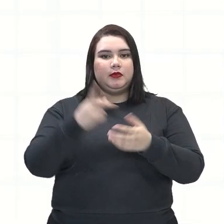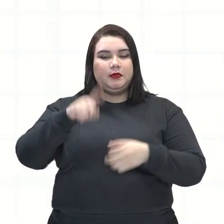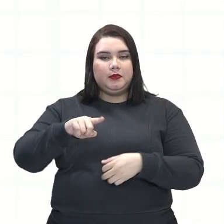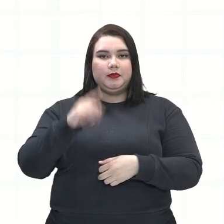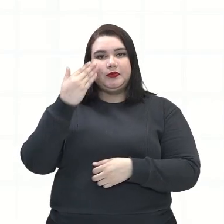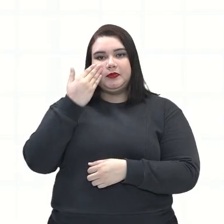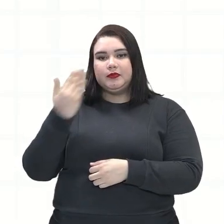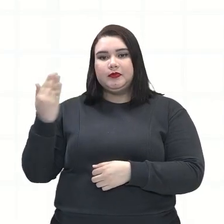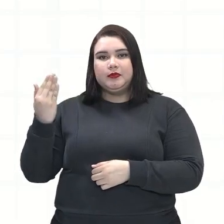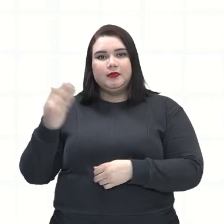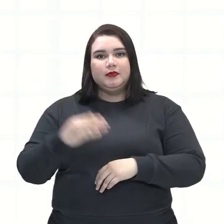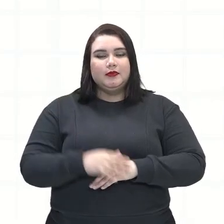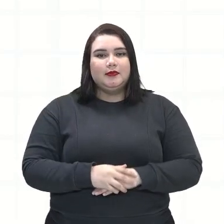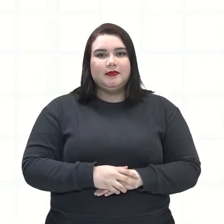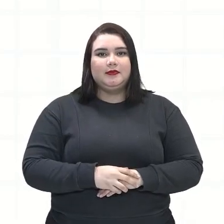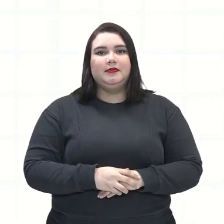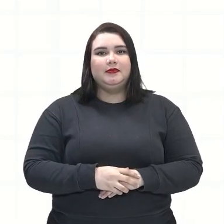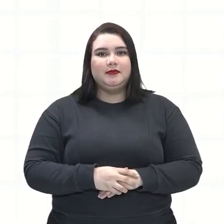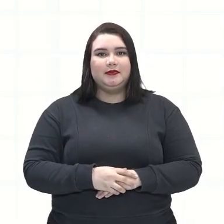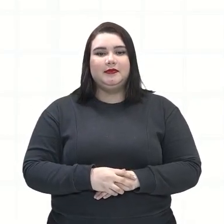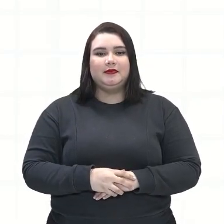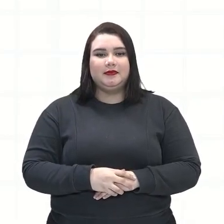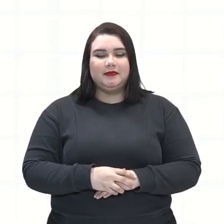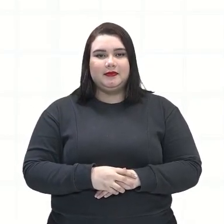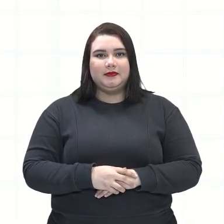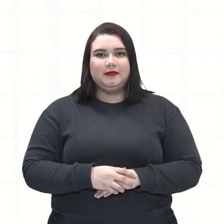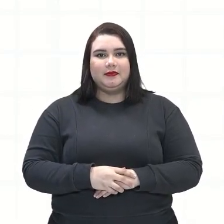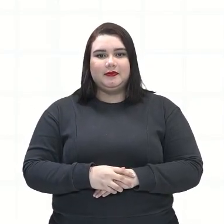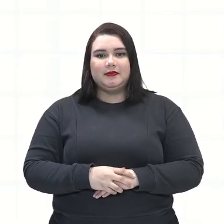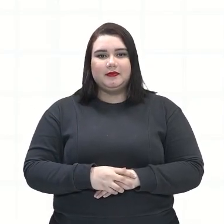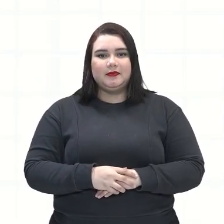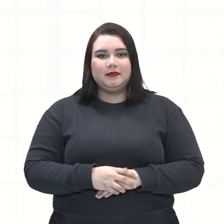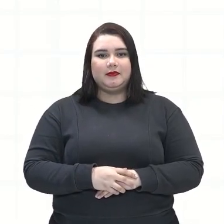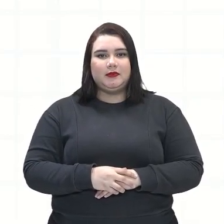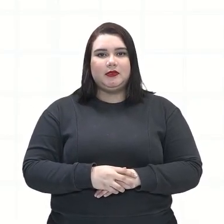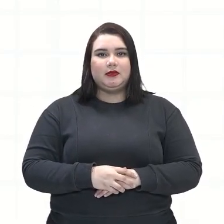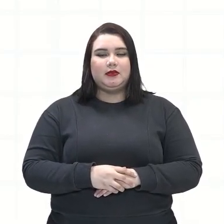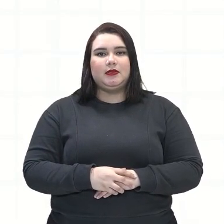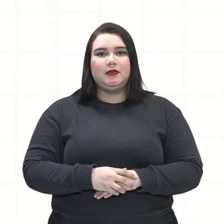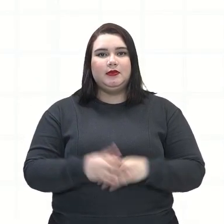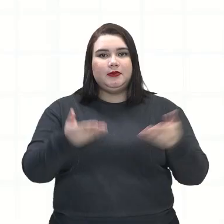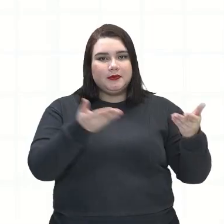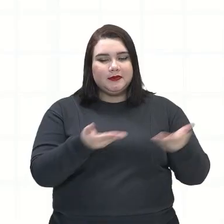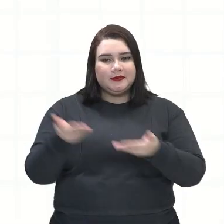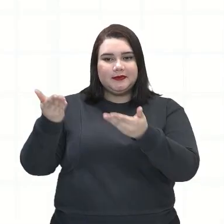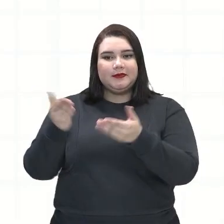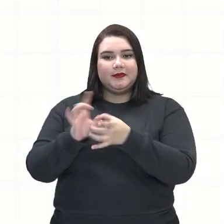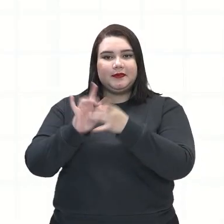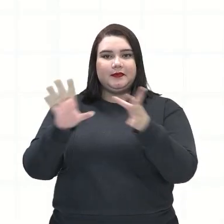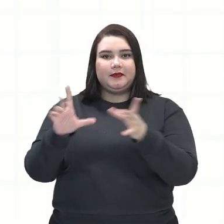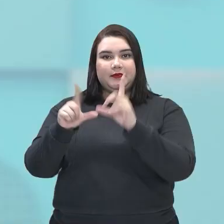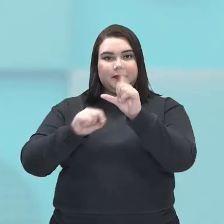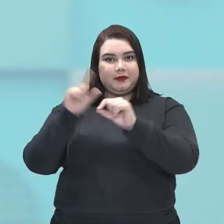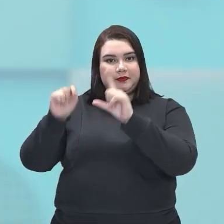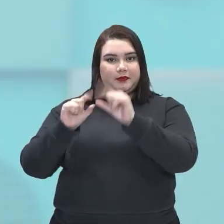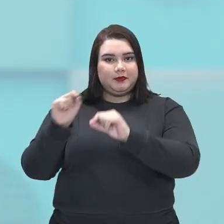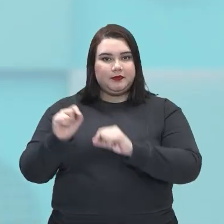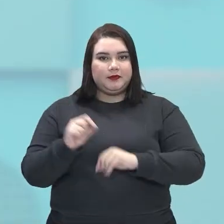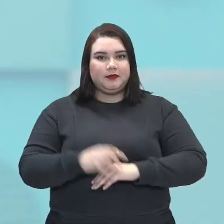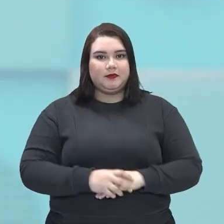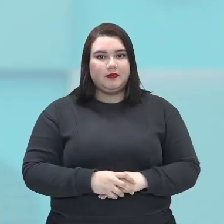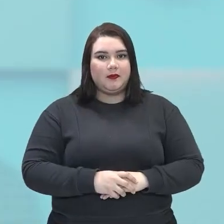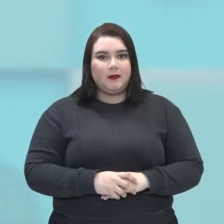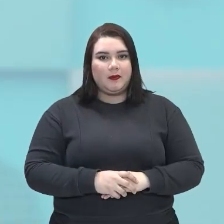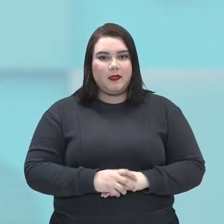pegar qualquer um daqueles que estão lá na estante. Então, é só você chegar lá e escolher.